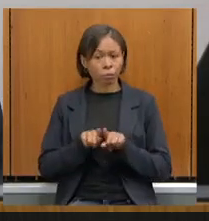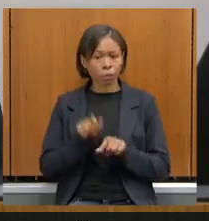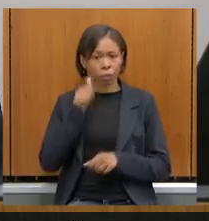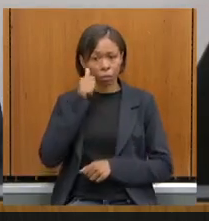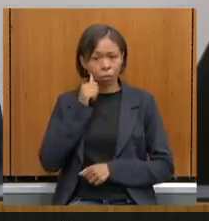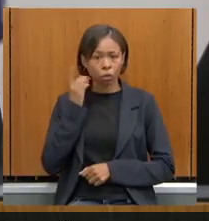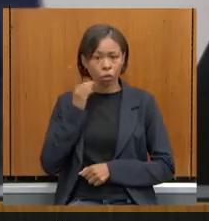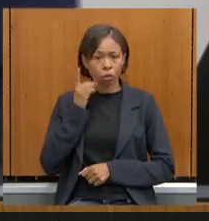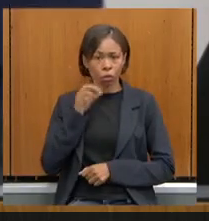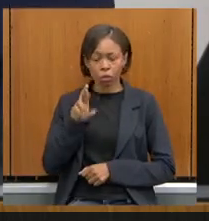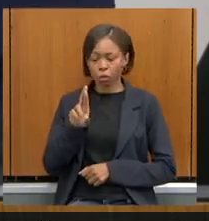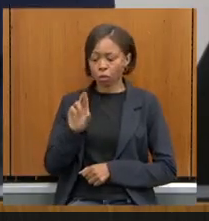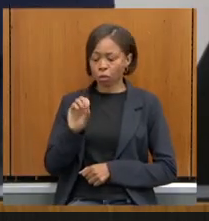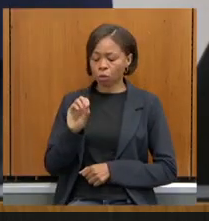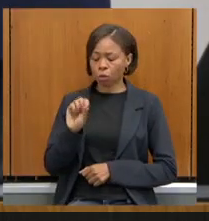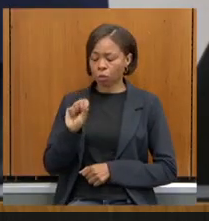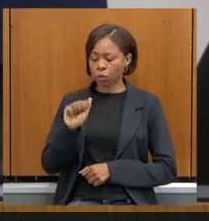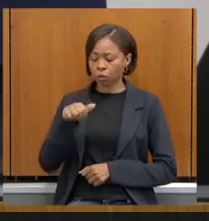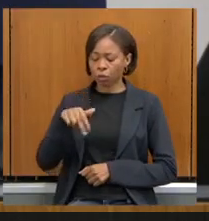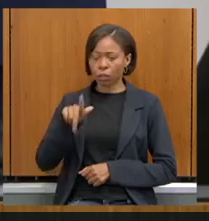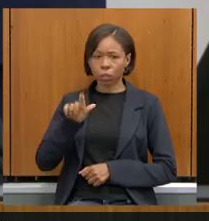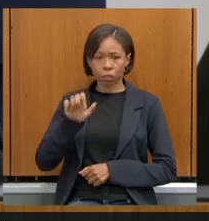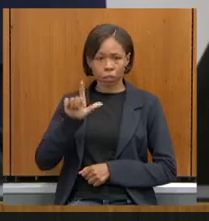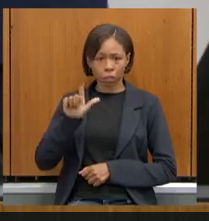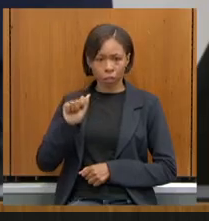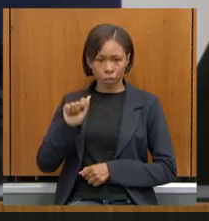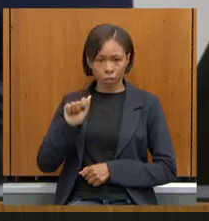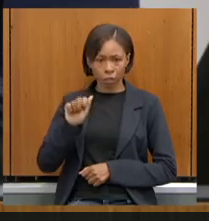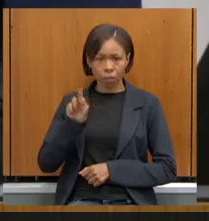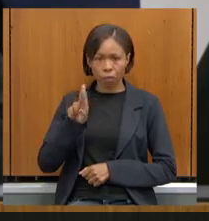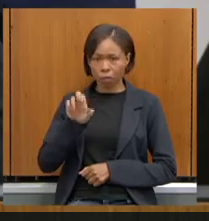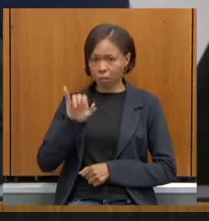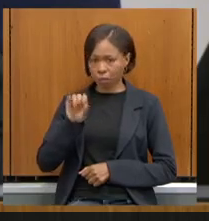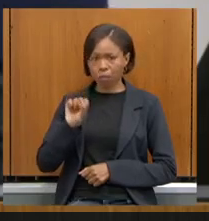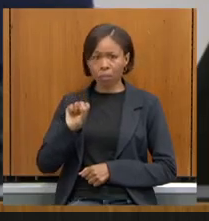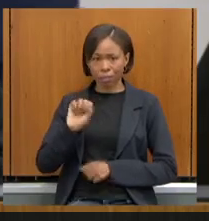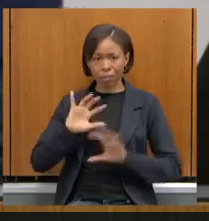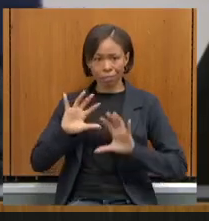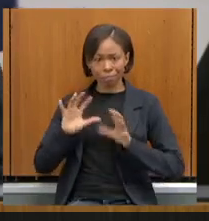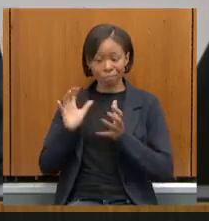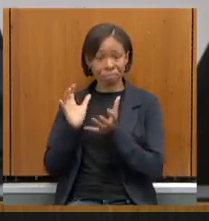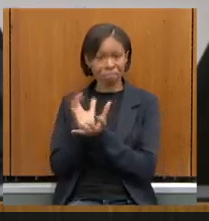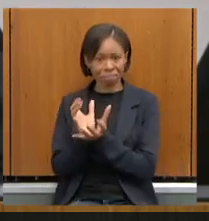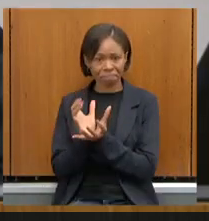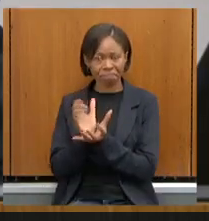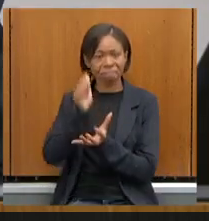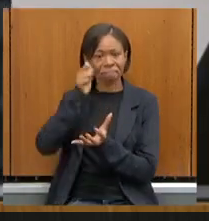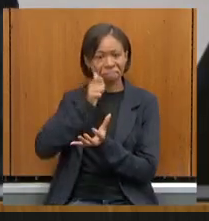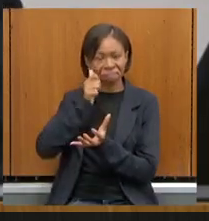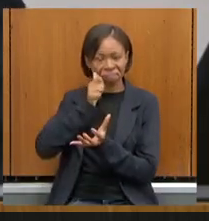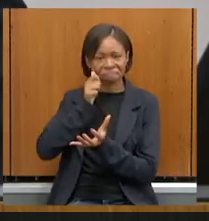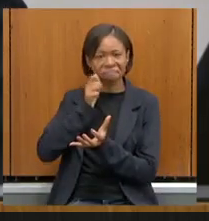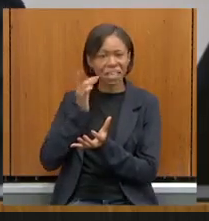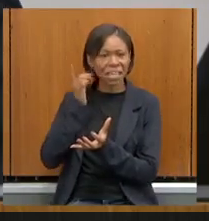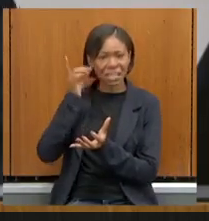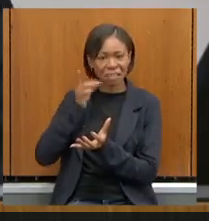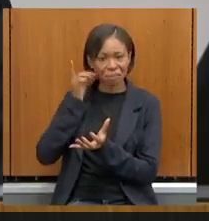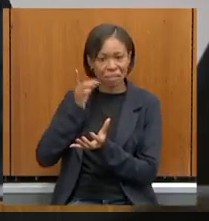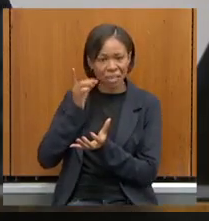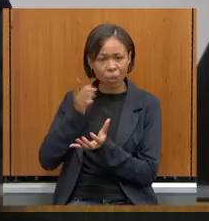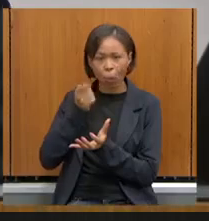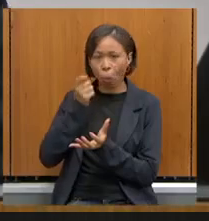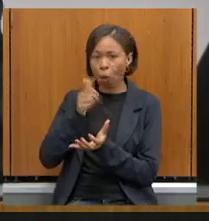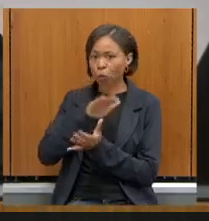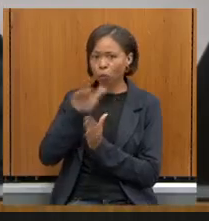Rosângela Reis. Temos aí a nossa bancada feminina praticamente 100%